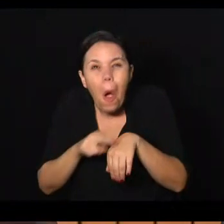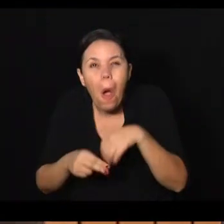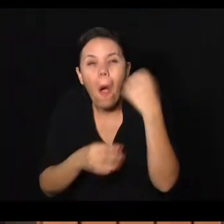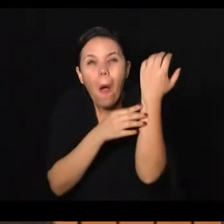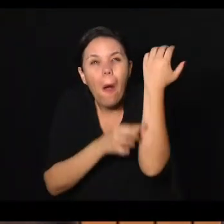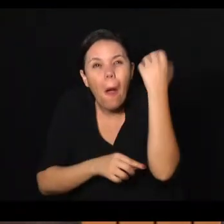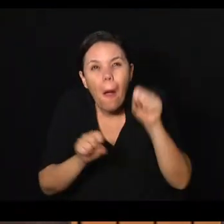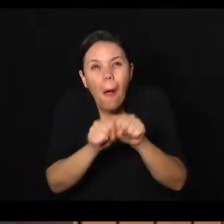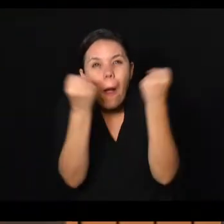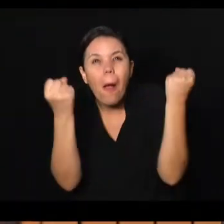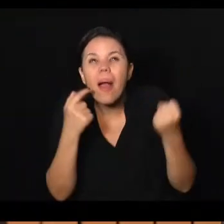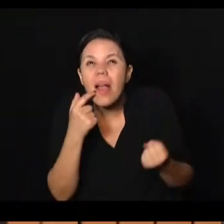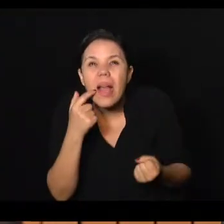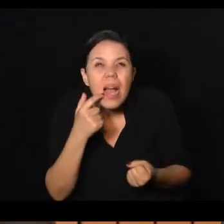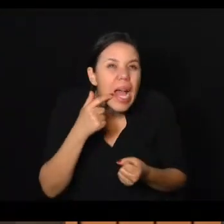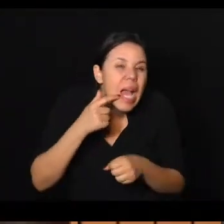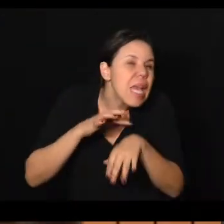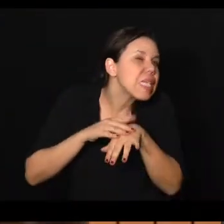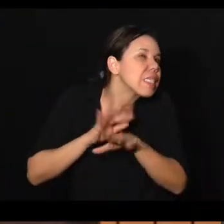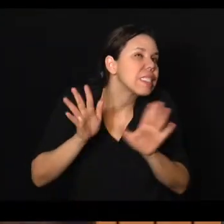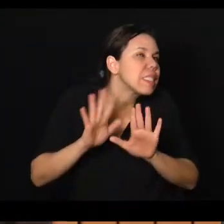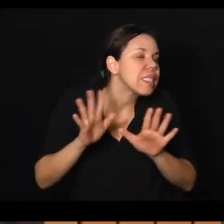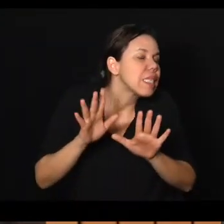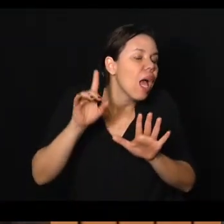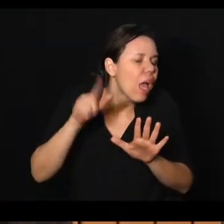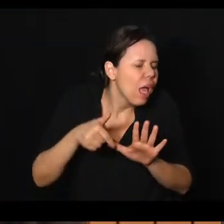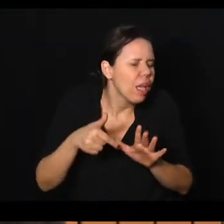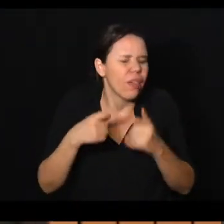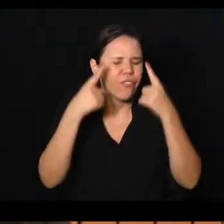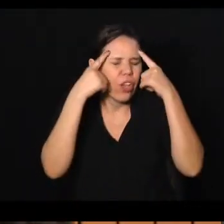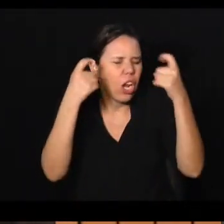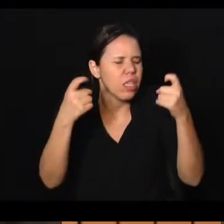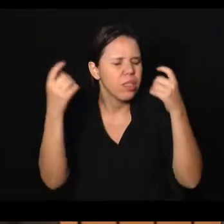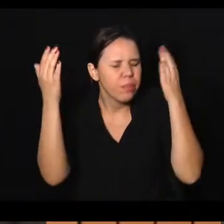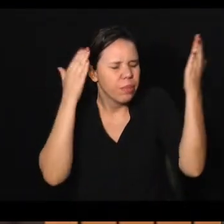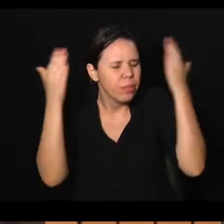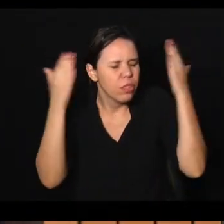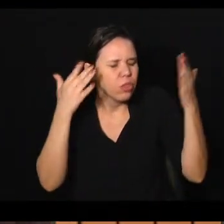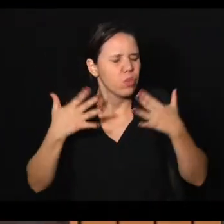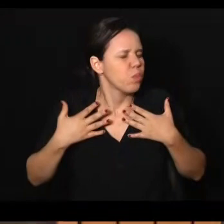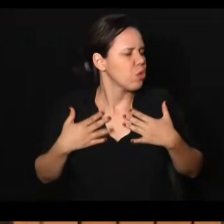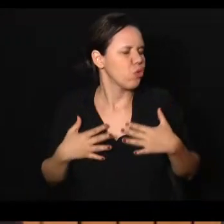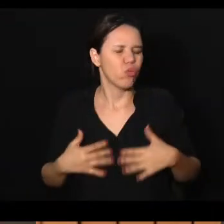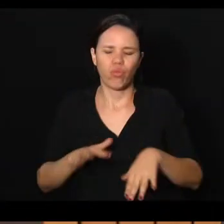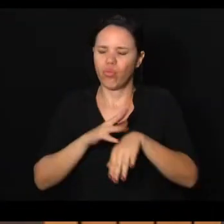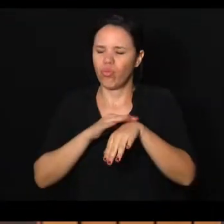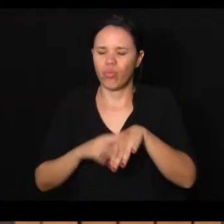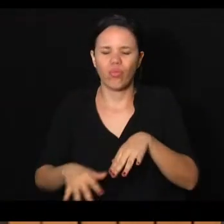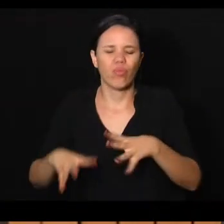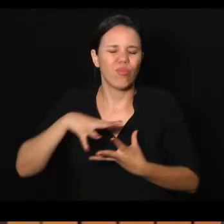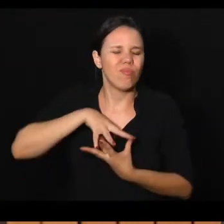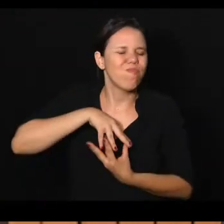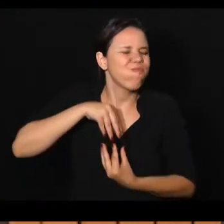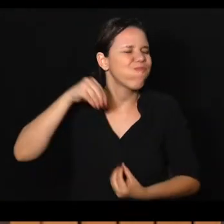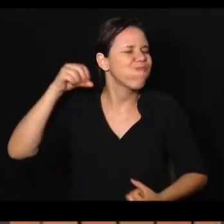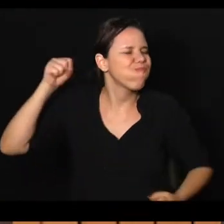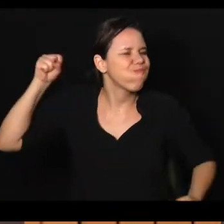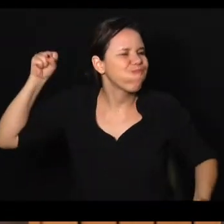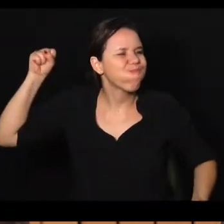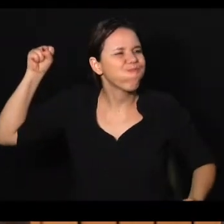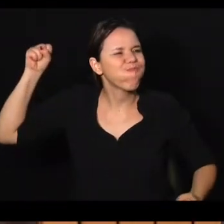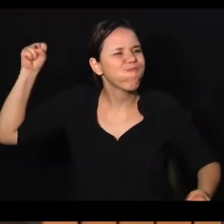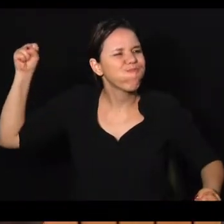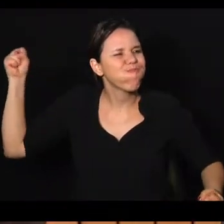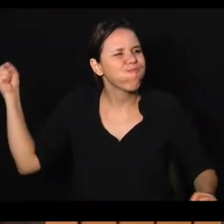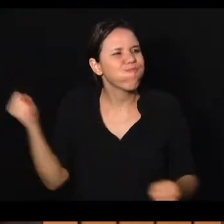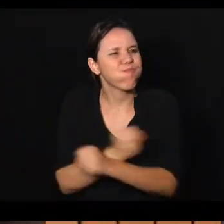boca machucada. A violência psicológica não machuca o corpo, mas corrói a alma.